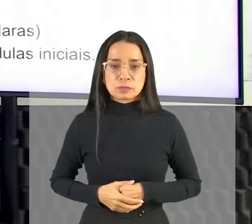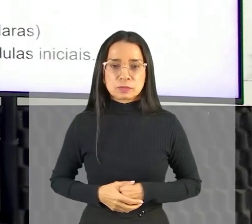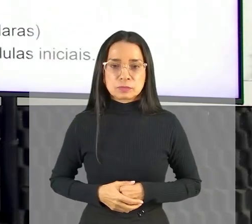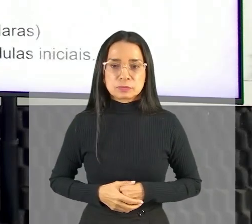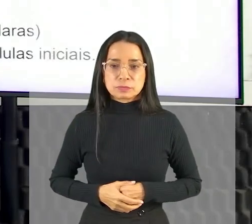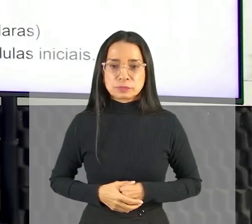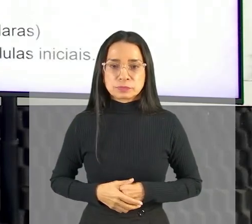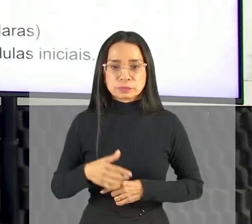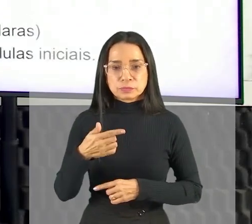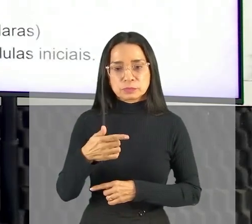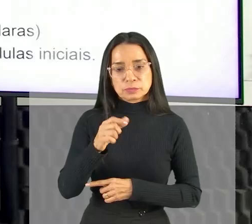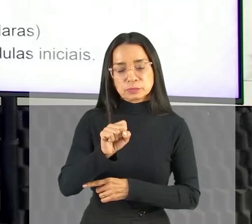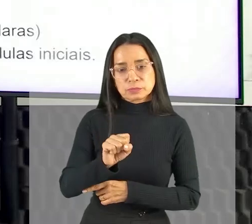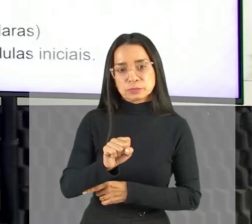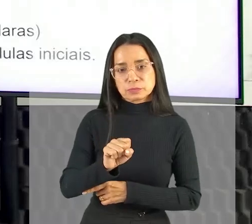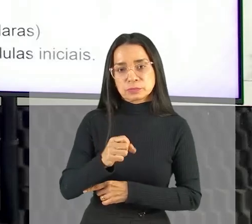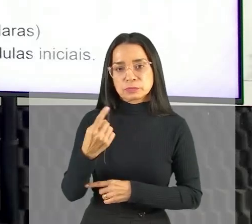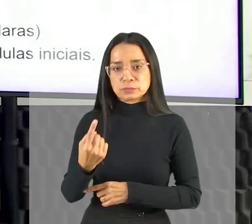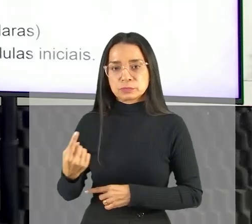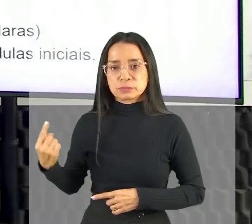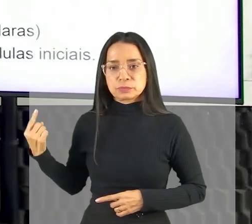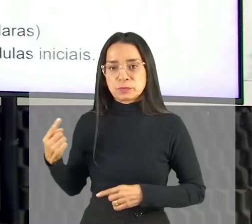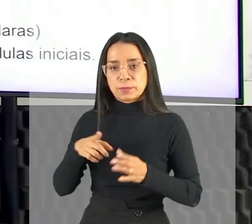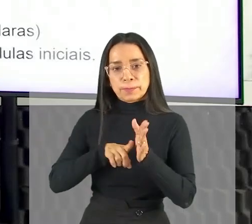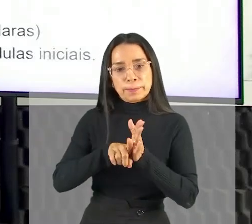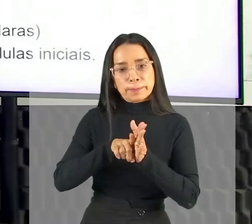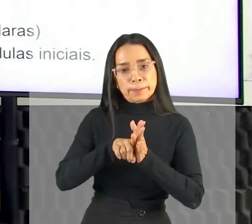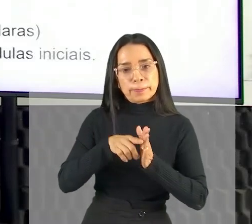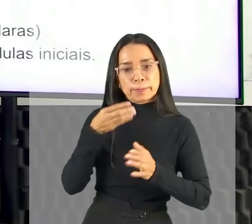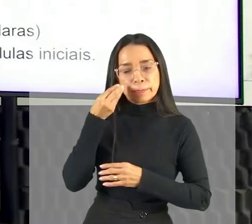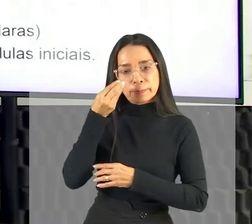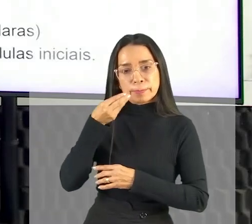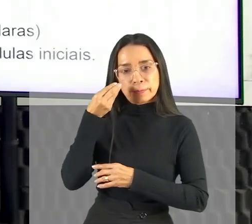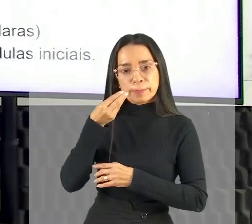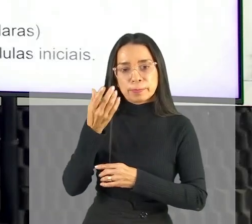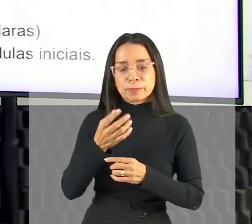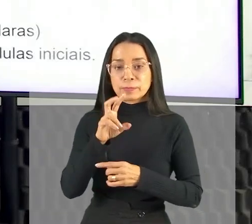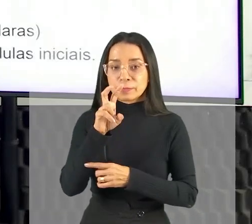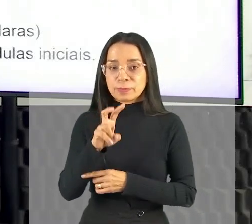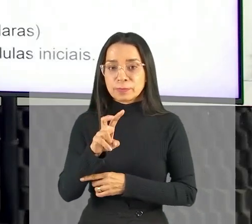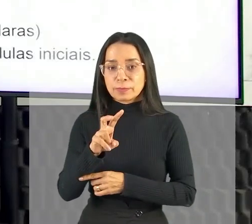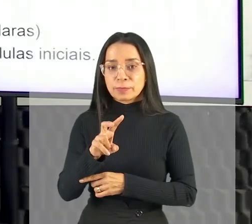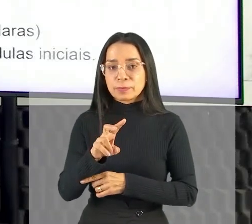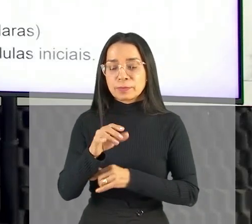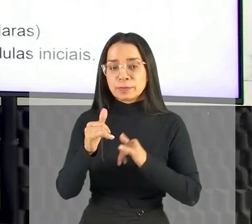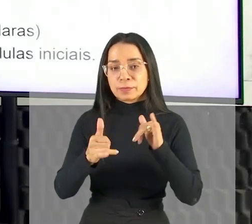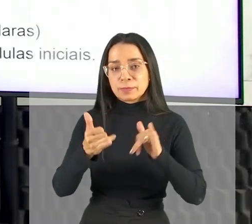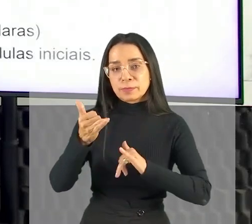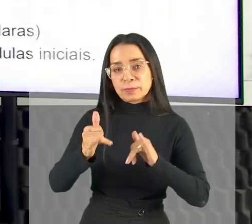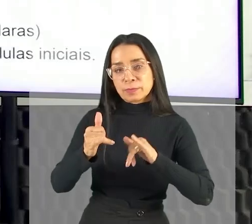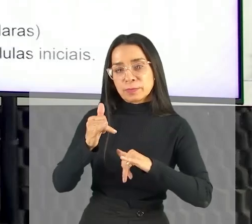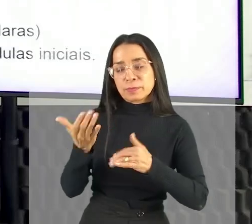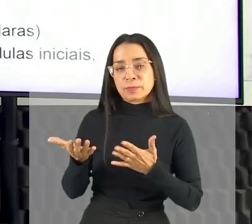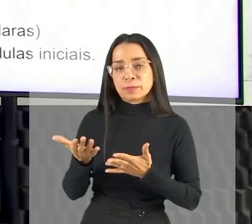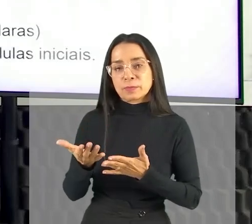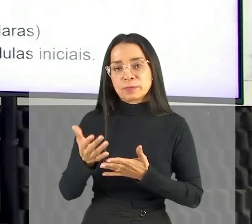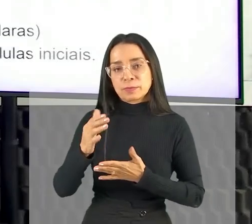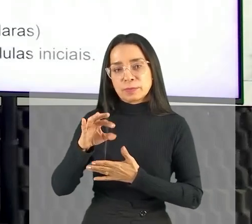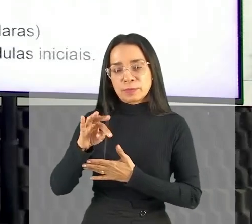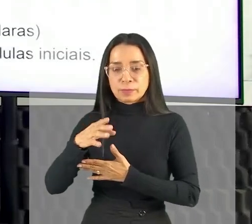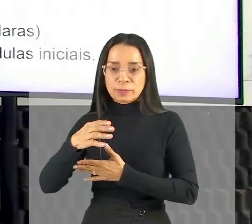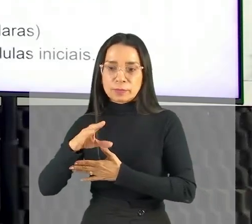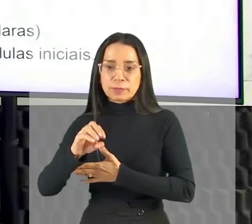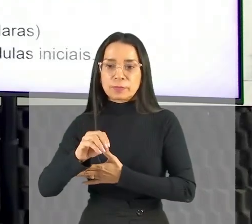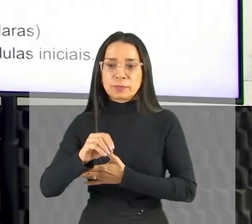tá em uma pesquisa estão sendo testados cinco quimioterápicos quanto a sua capacidade